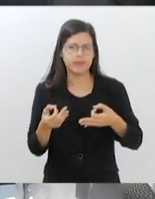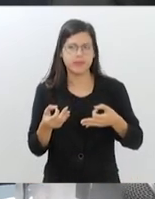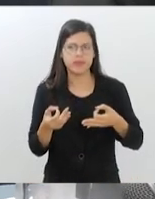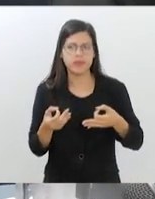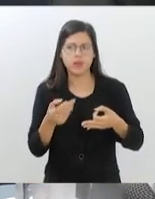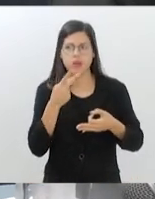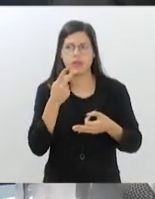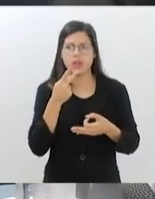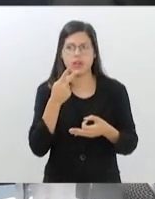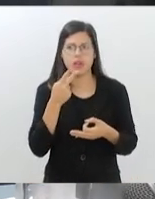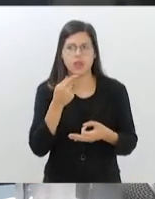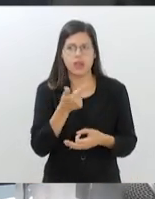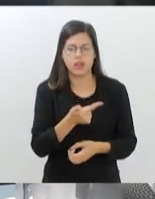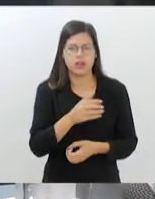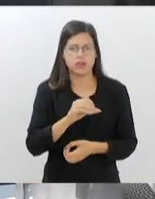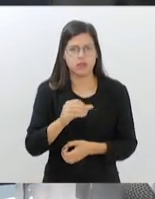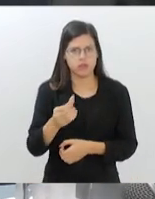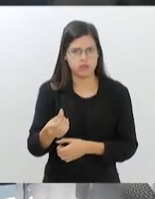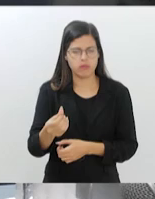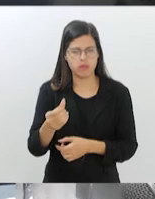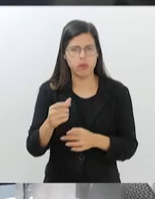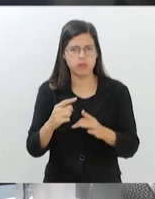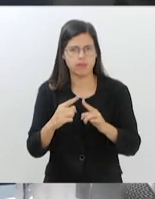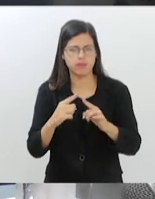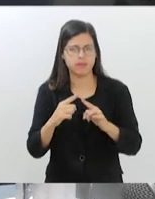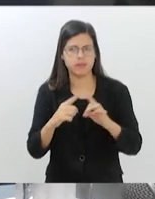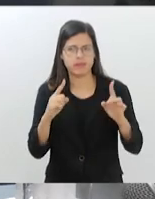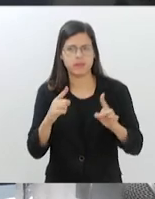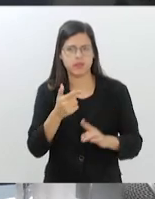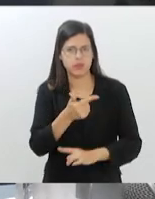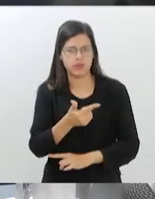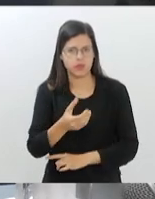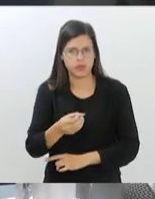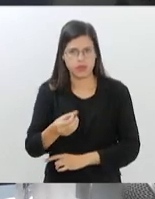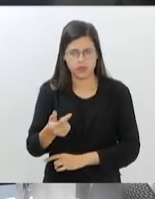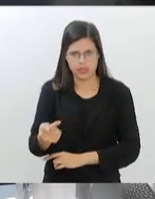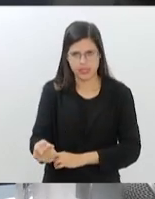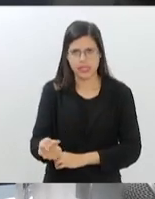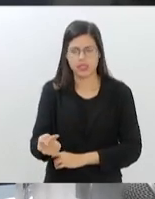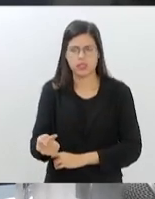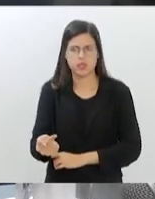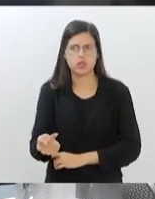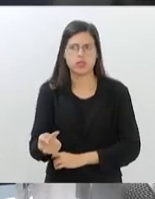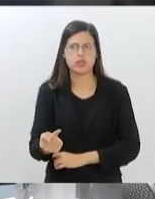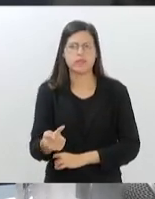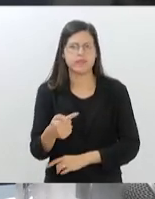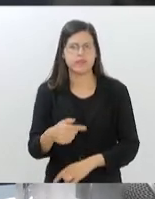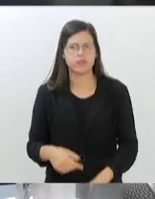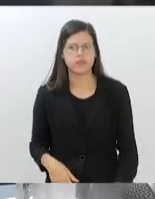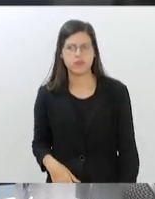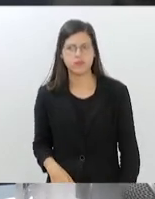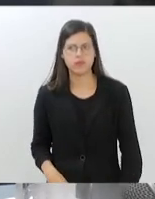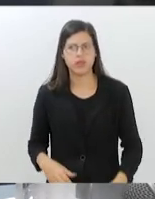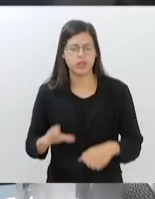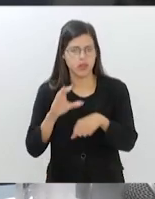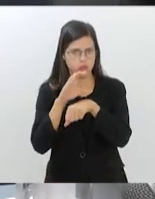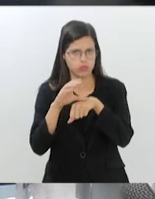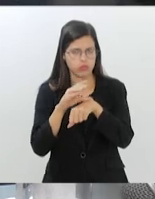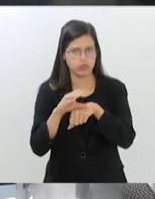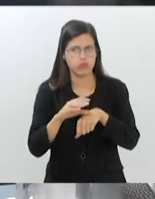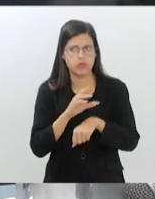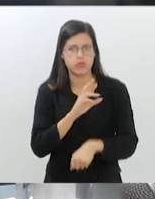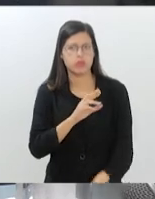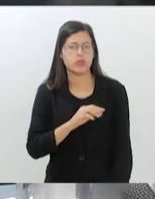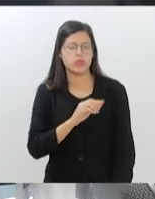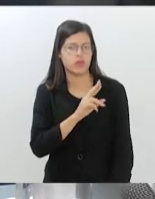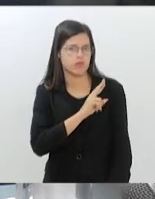falei 206 206 mas é 207 da Constituição é muito clara a constituição Constituição da República